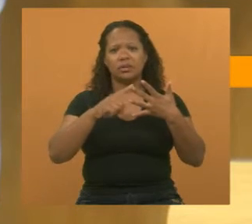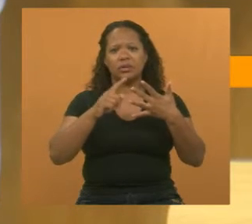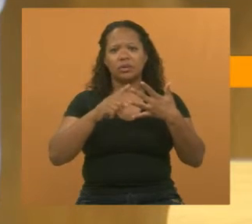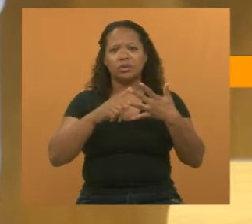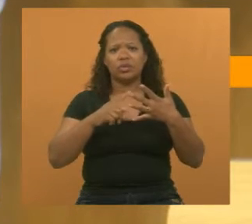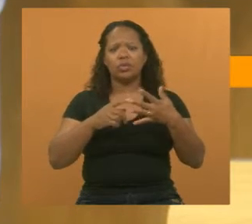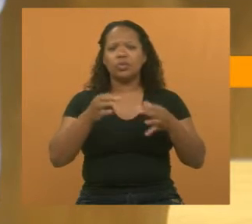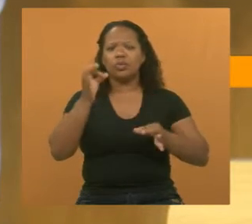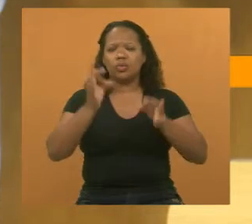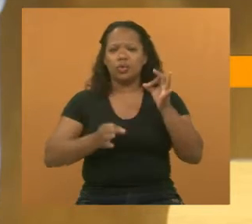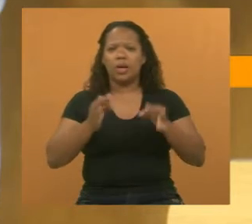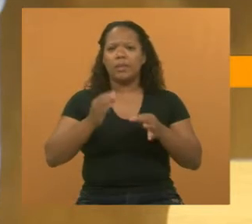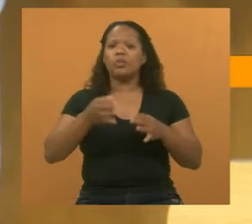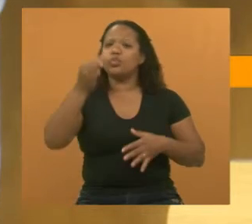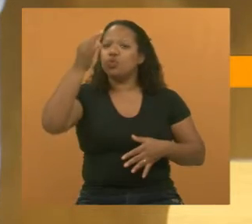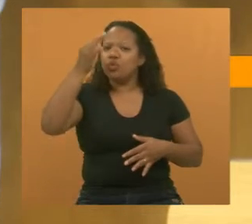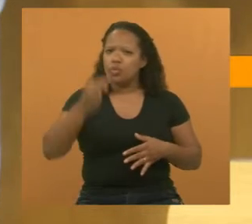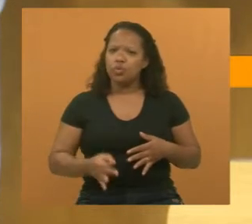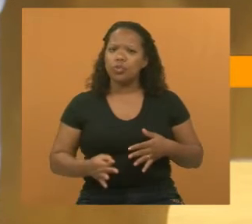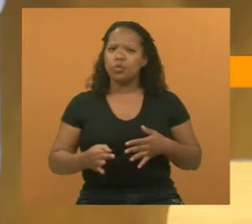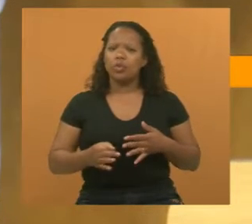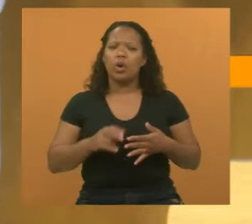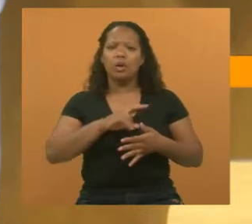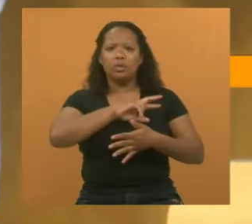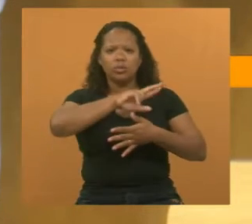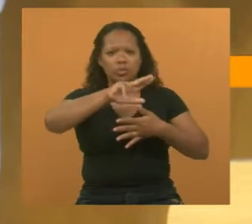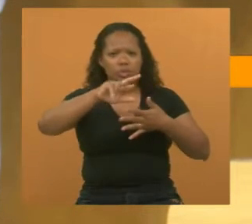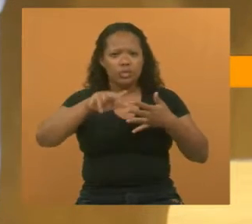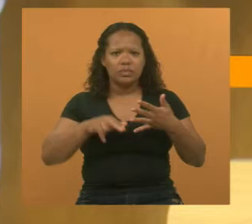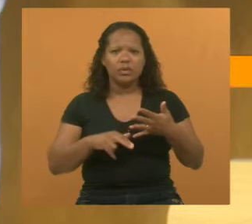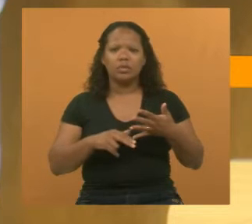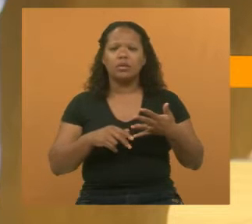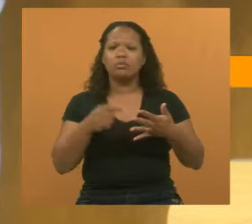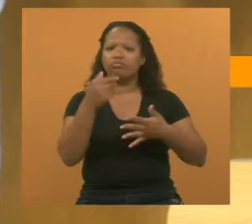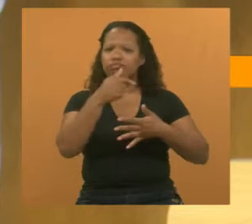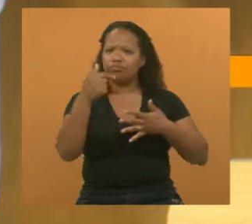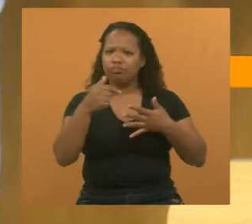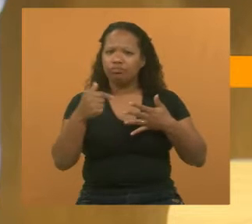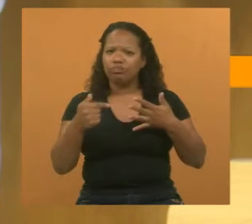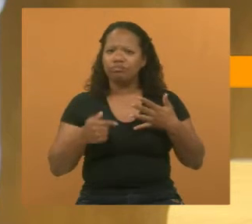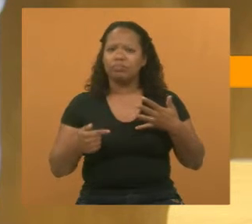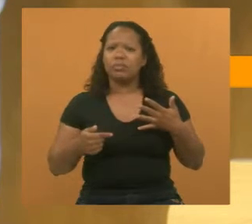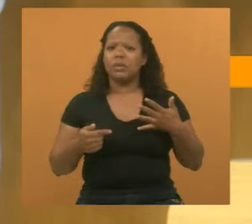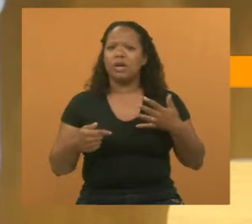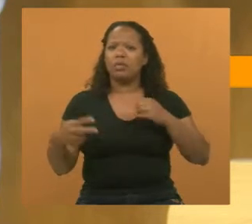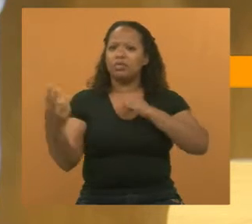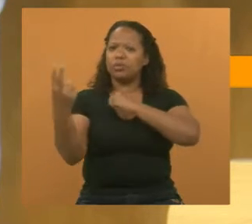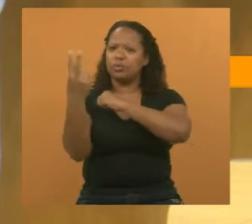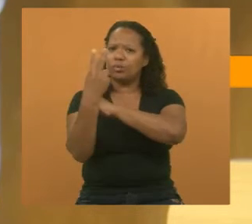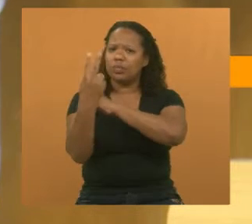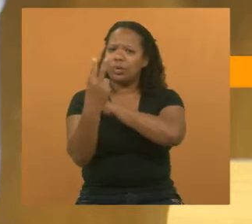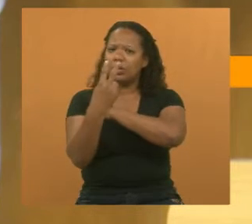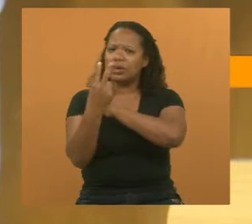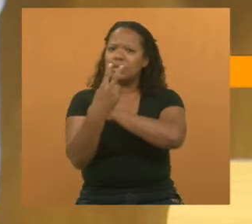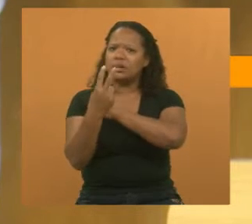um julgamento justo. Todos esses valores, eles criam uma esfera de proteção